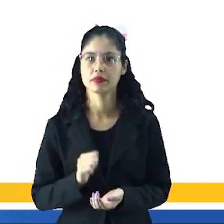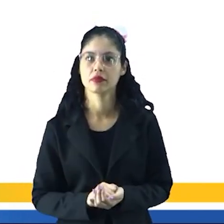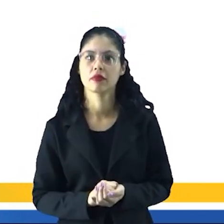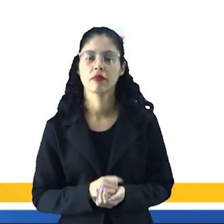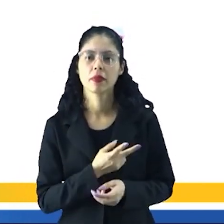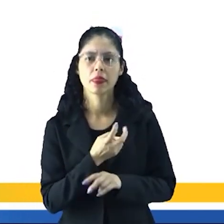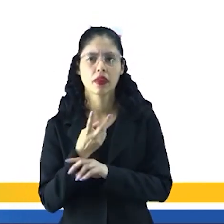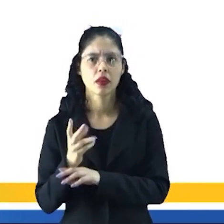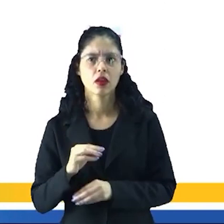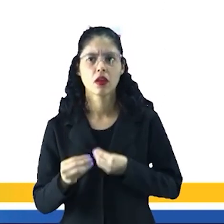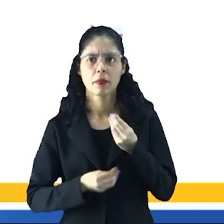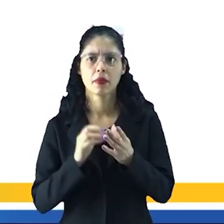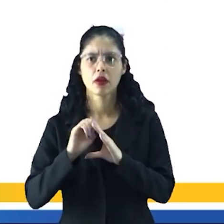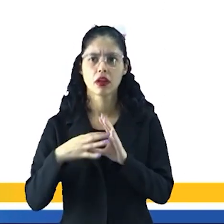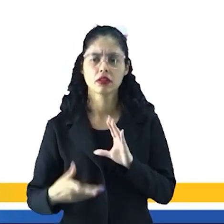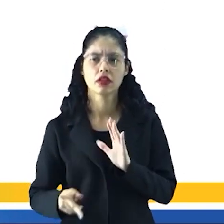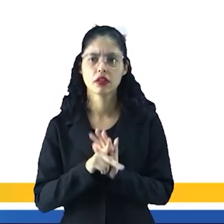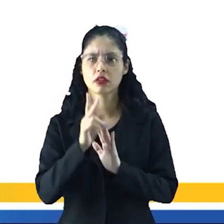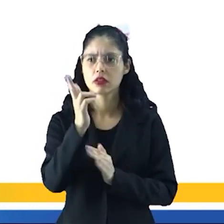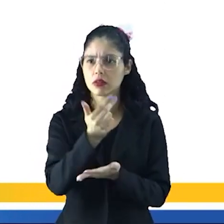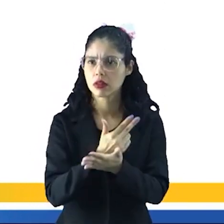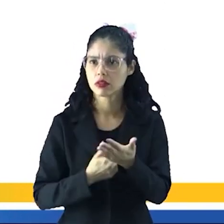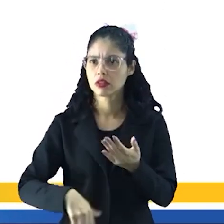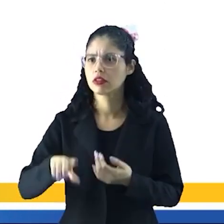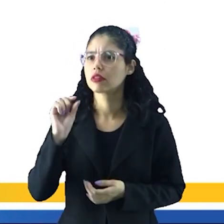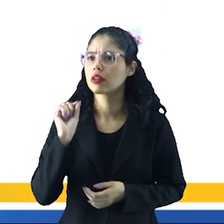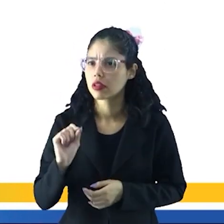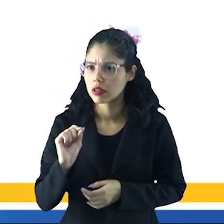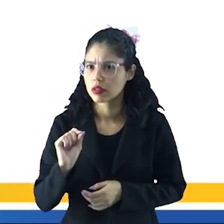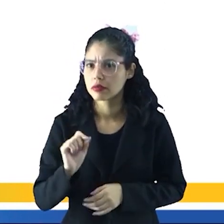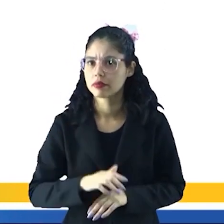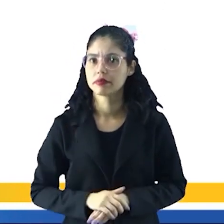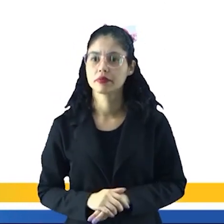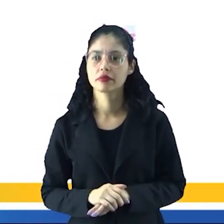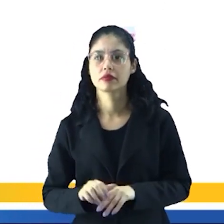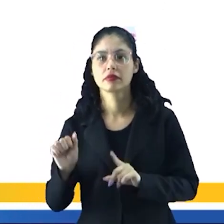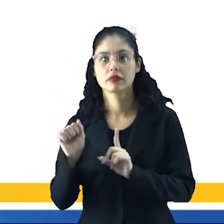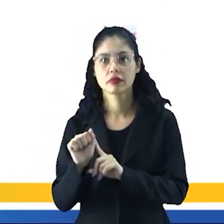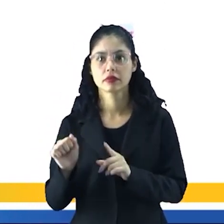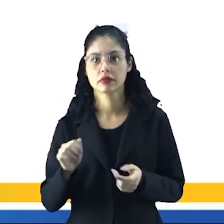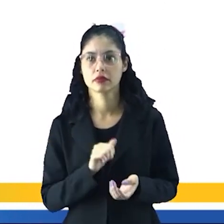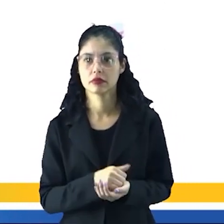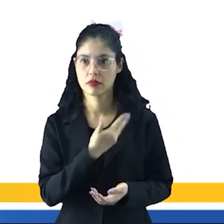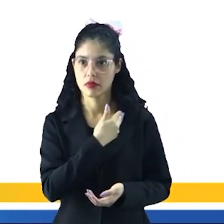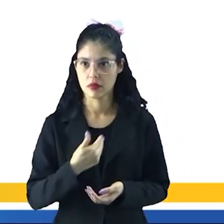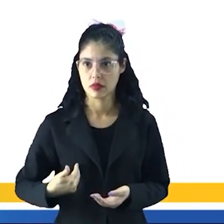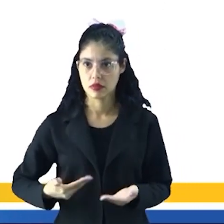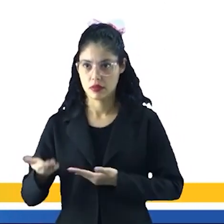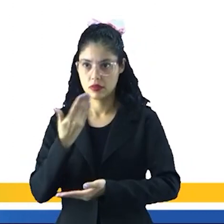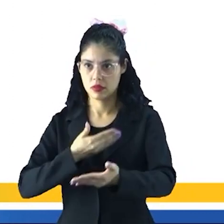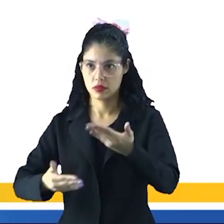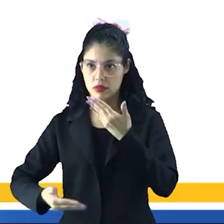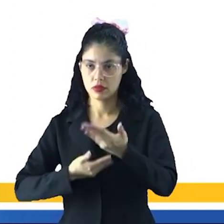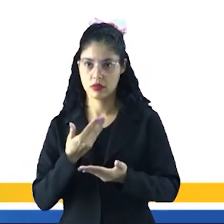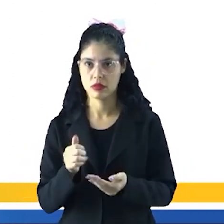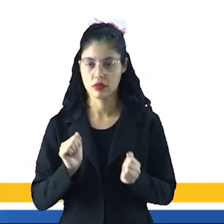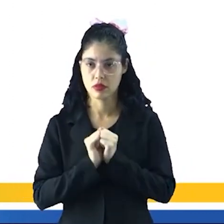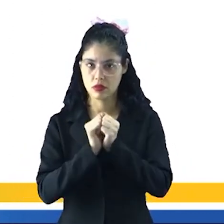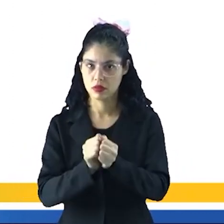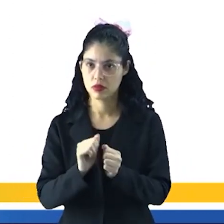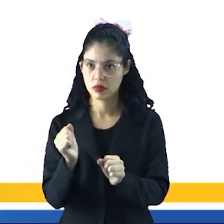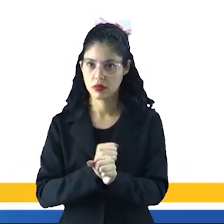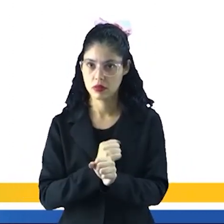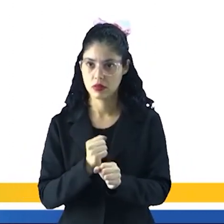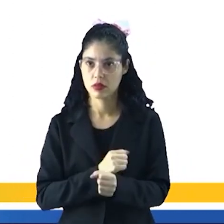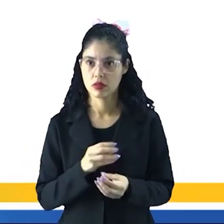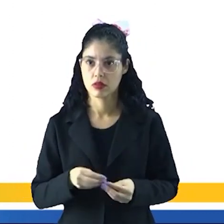singular, explorando como principal característica artística a participação do público na interação lúdica com a